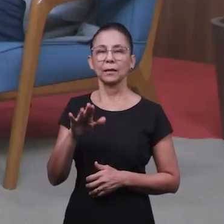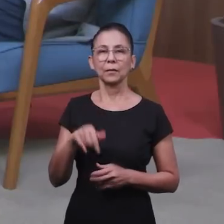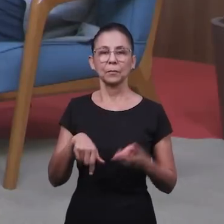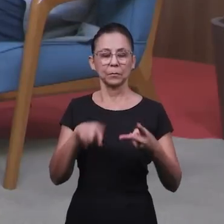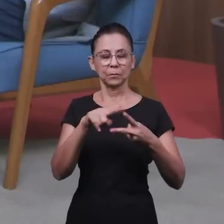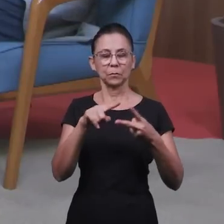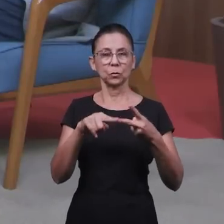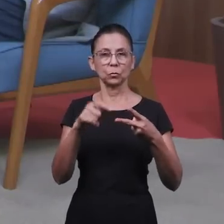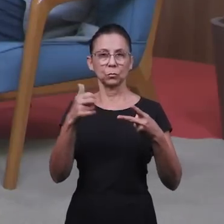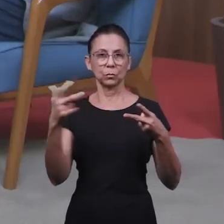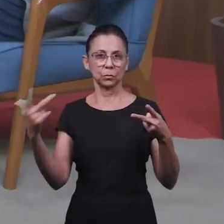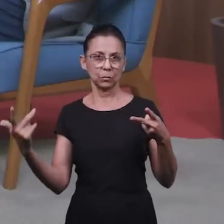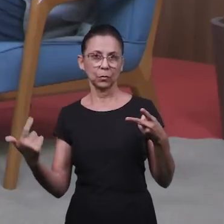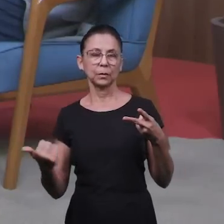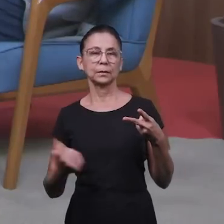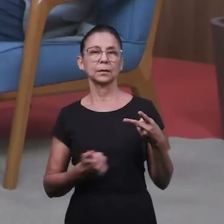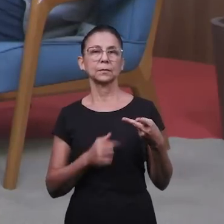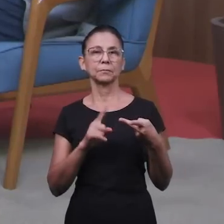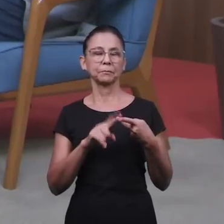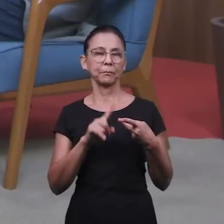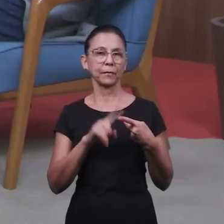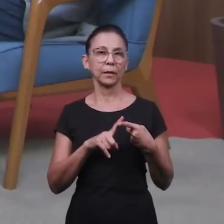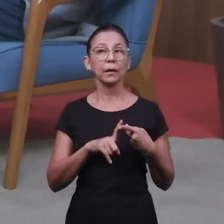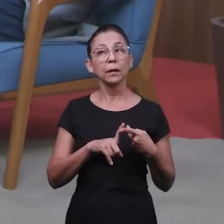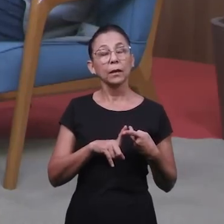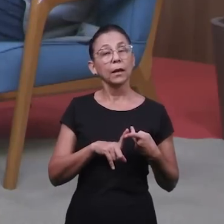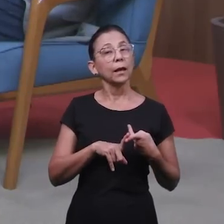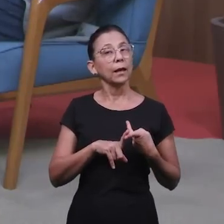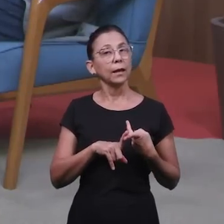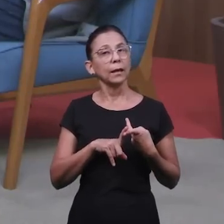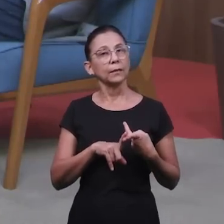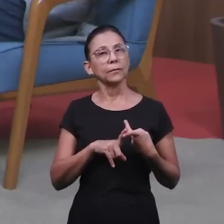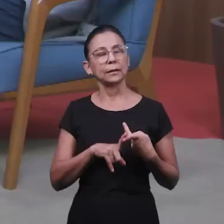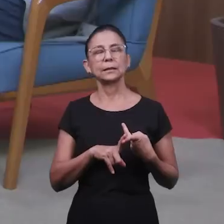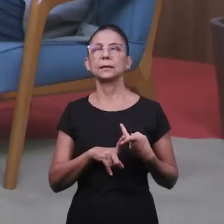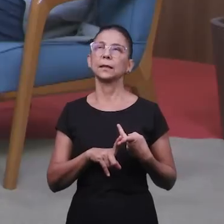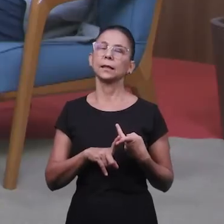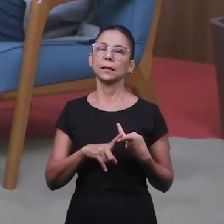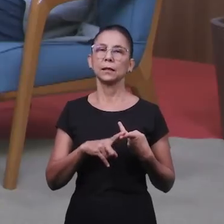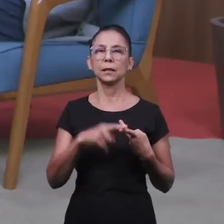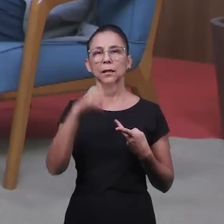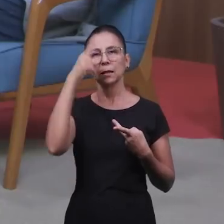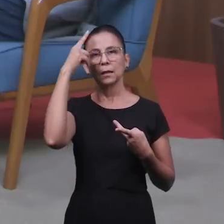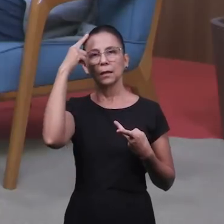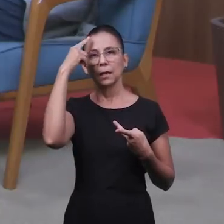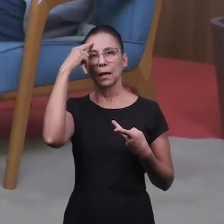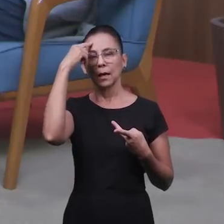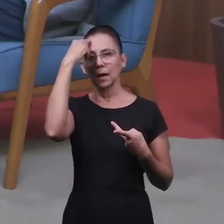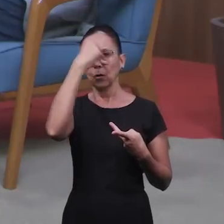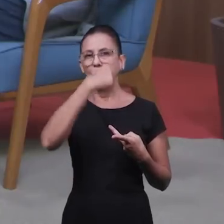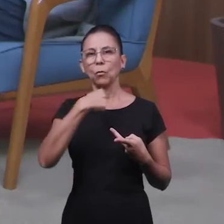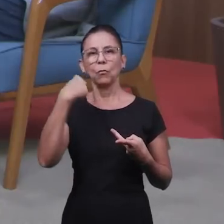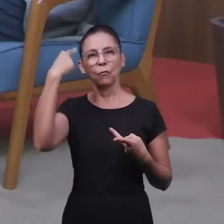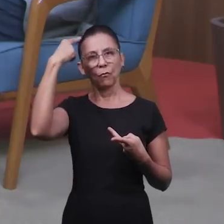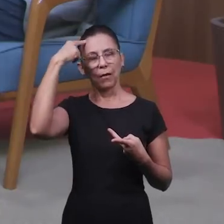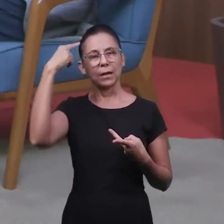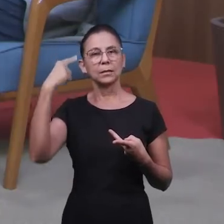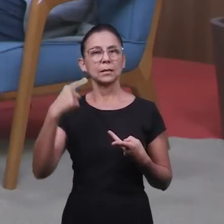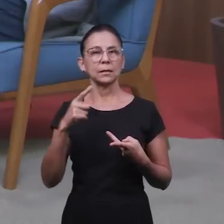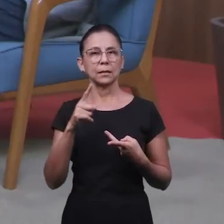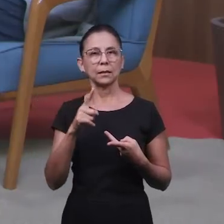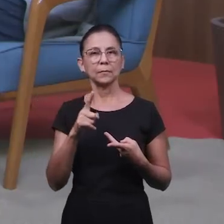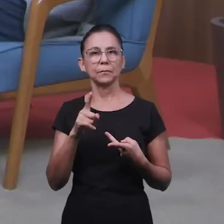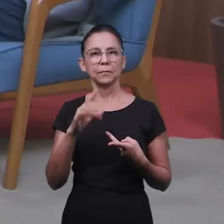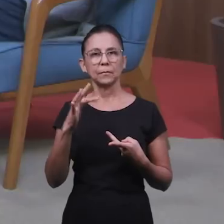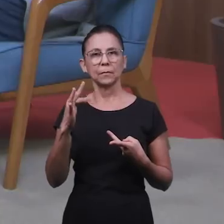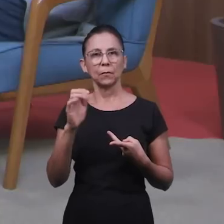Dois aspectos que eu gostaria de trazer aqui. Um é essa face, Daniel, que você acabou de